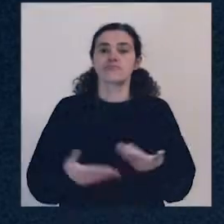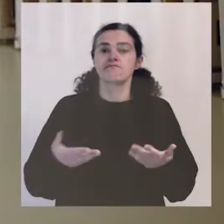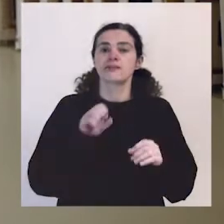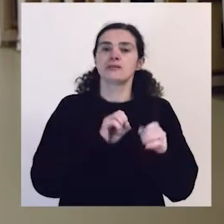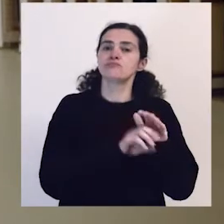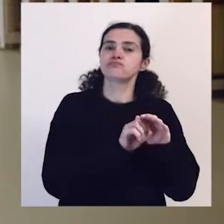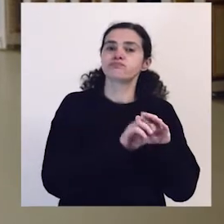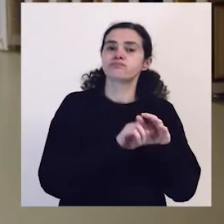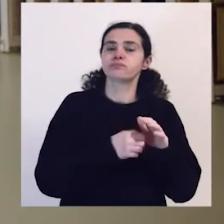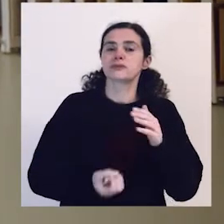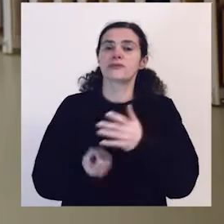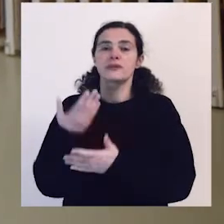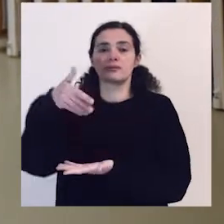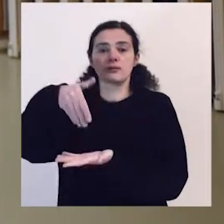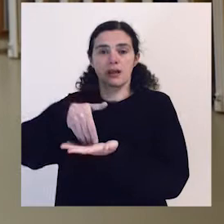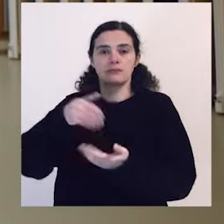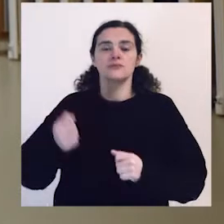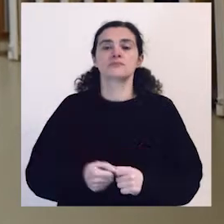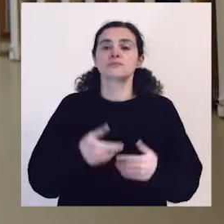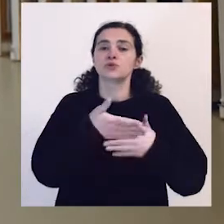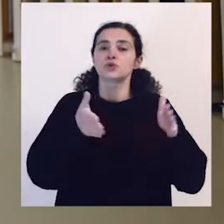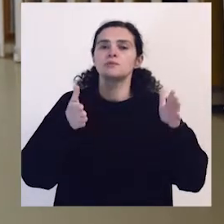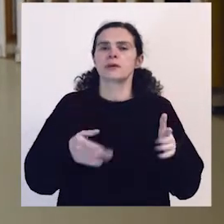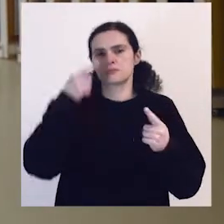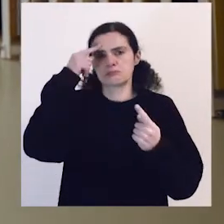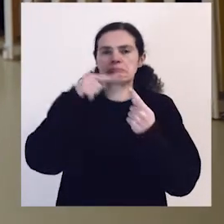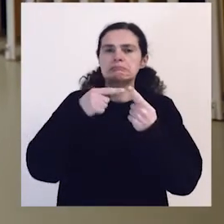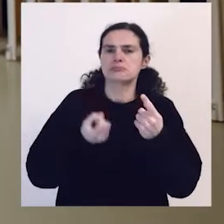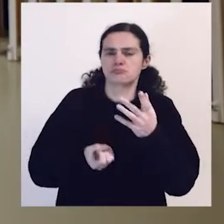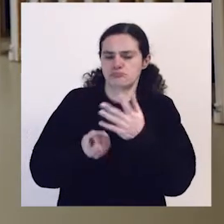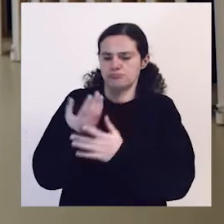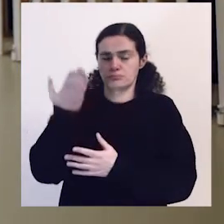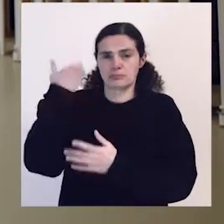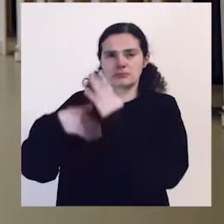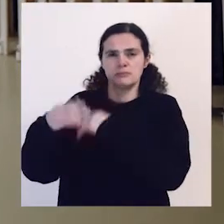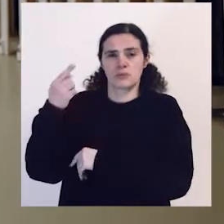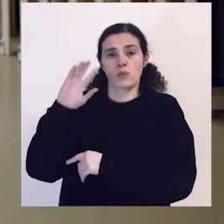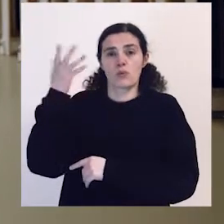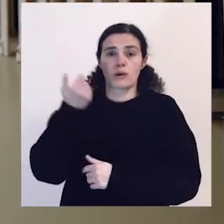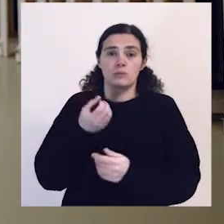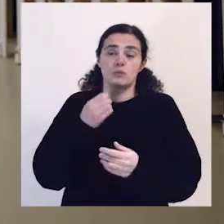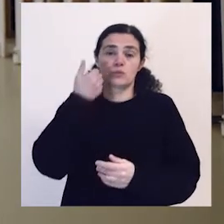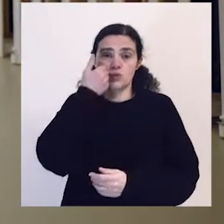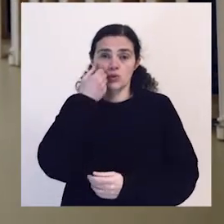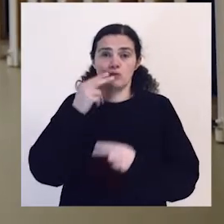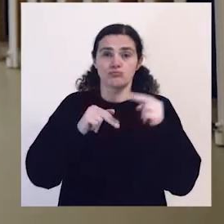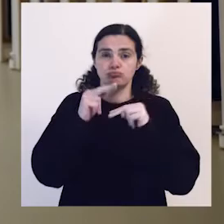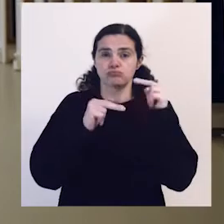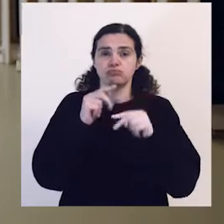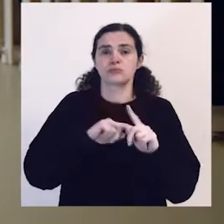Estamos nas reservas da Fundação de Serralves. Este é um espaço que foi concebido de raiz, na altura da criação do museu,